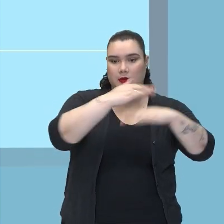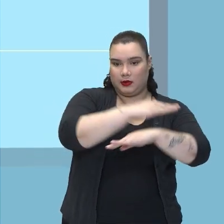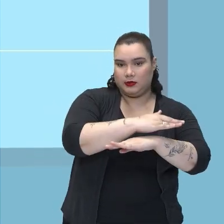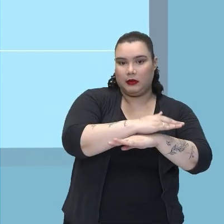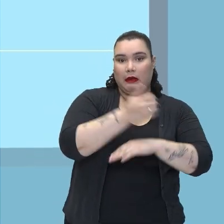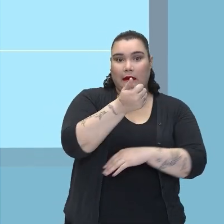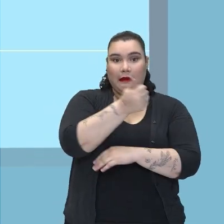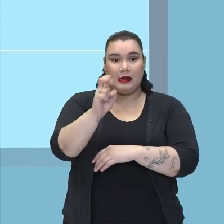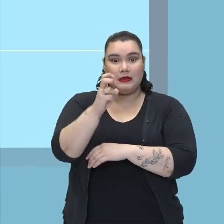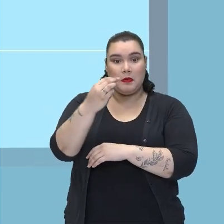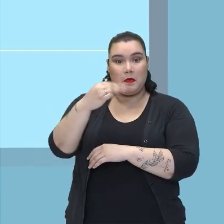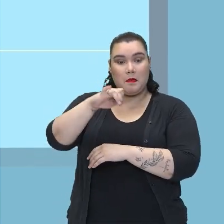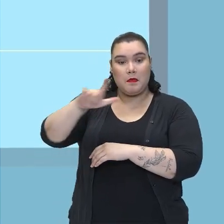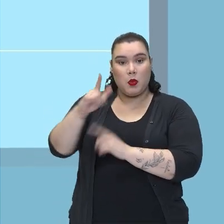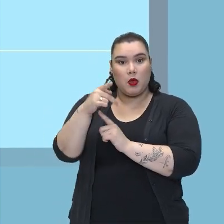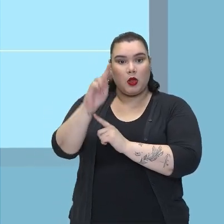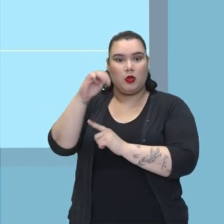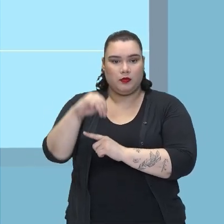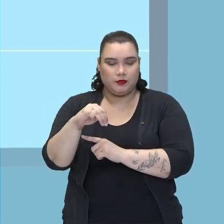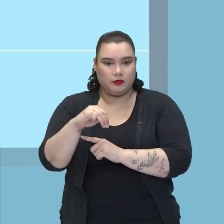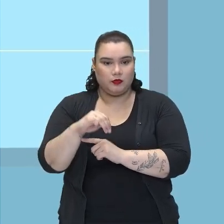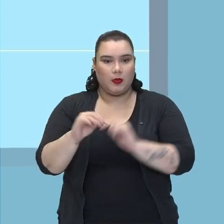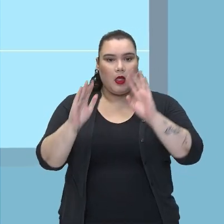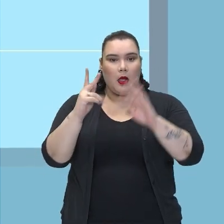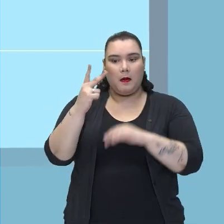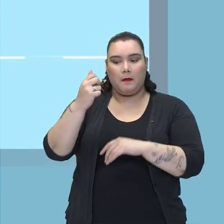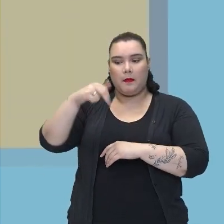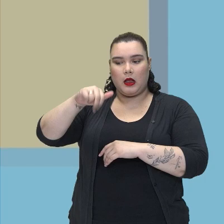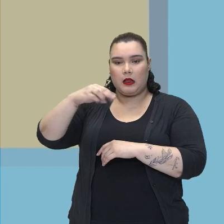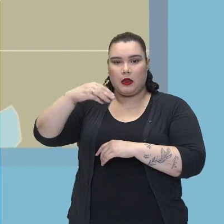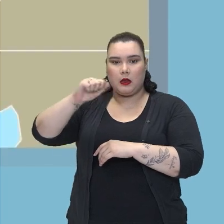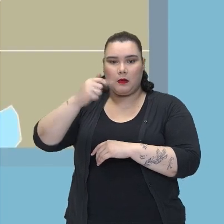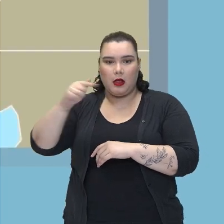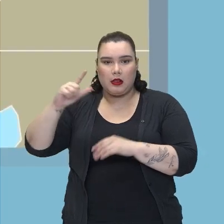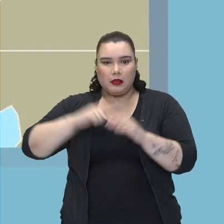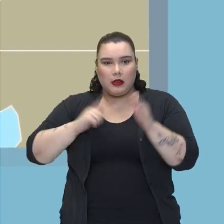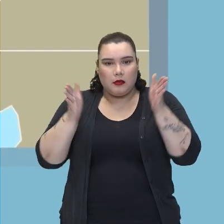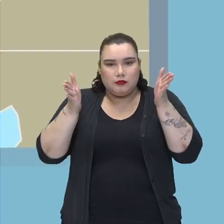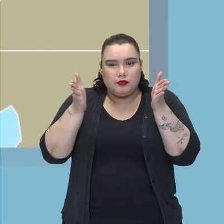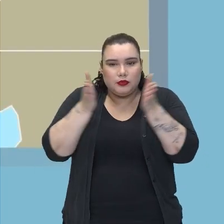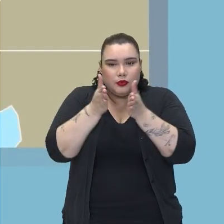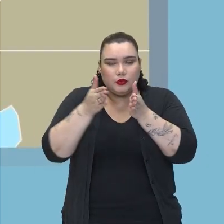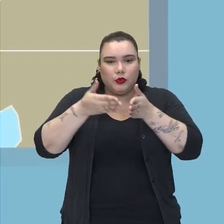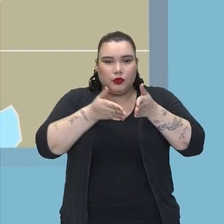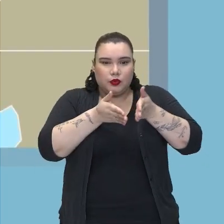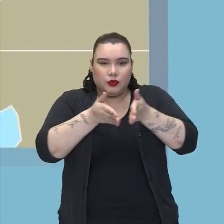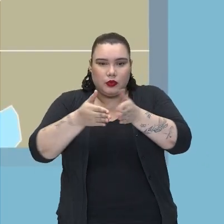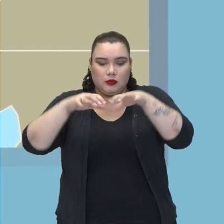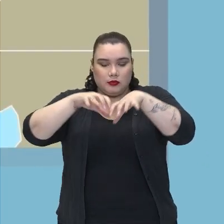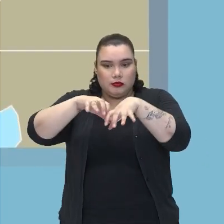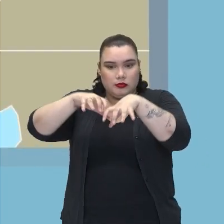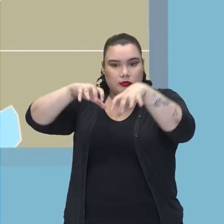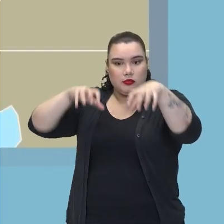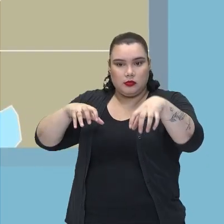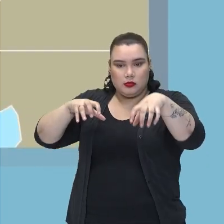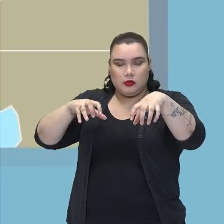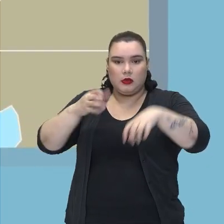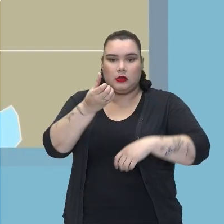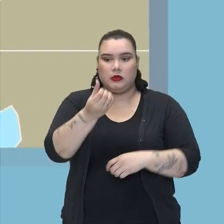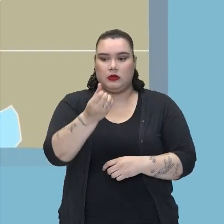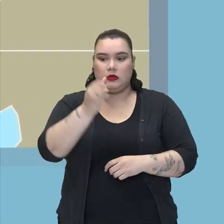quilômetros. No Panamá fica um dos trechos de terra mais estreitos separando os dois oceanos, são